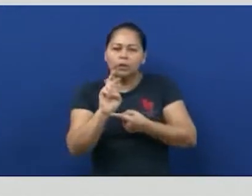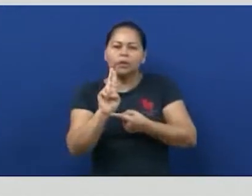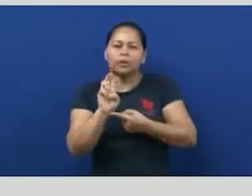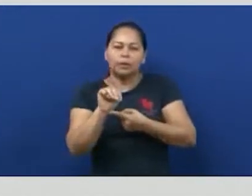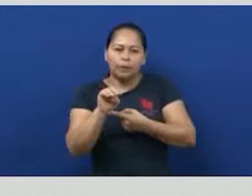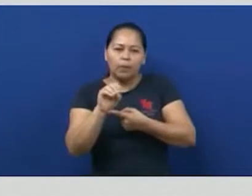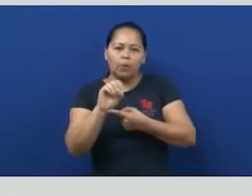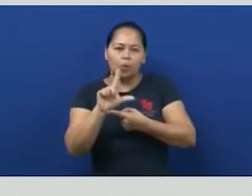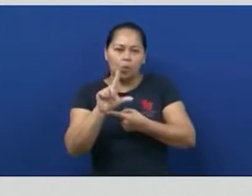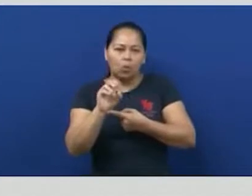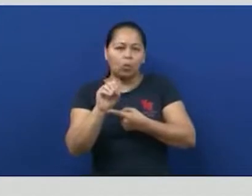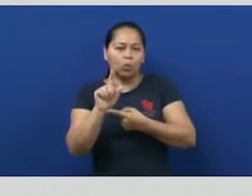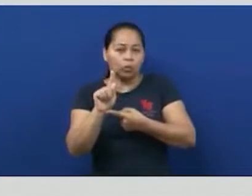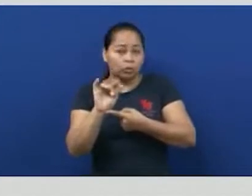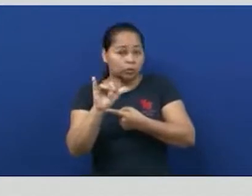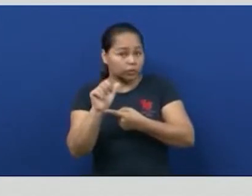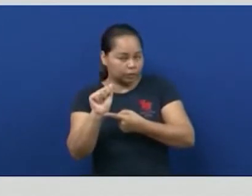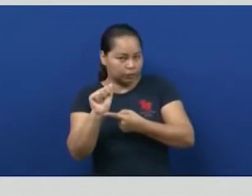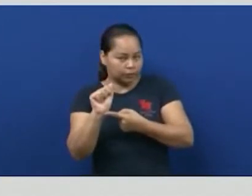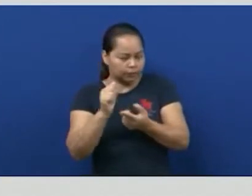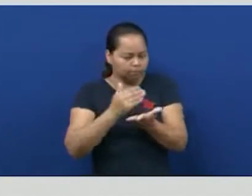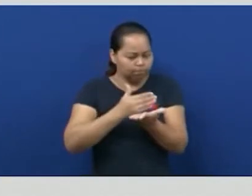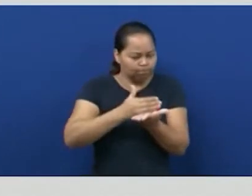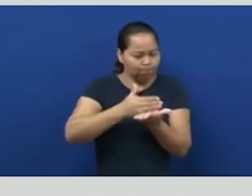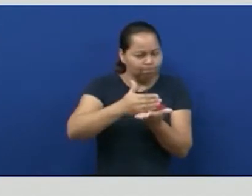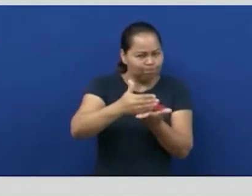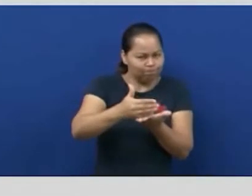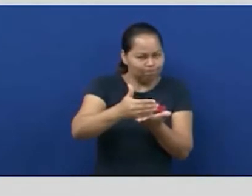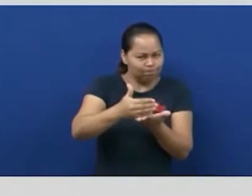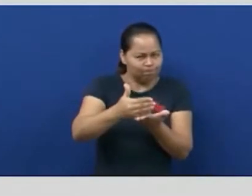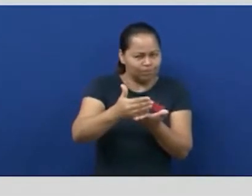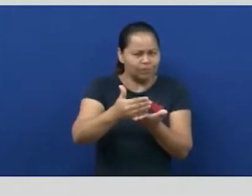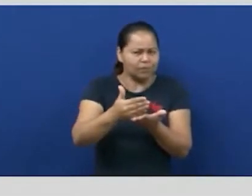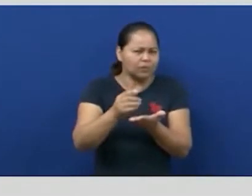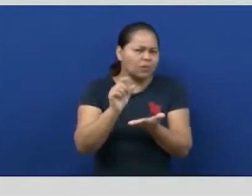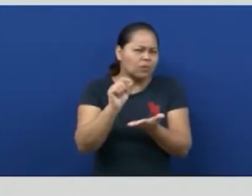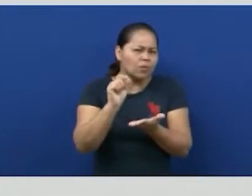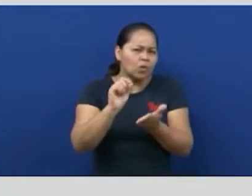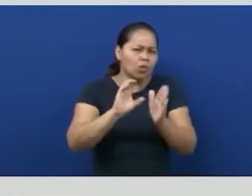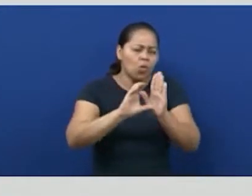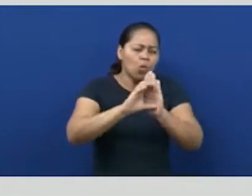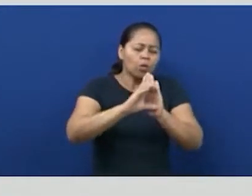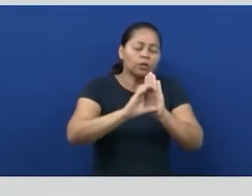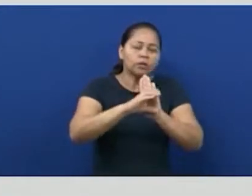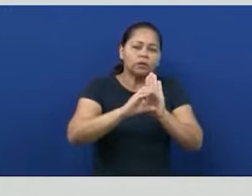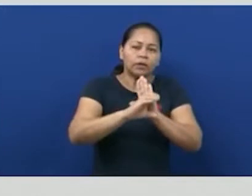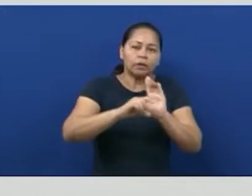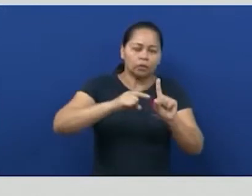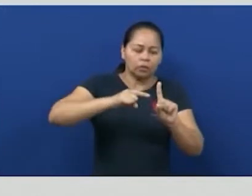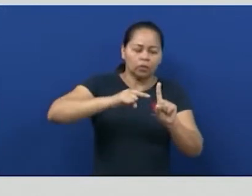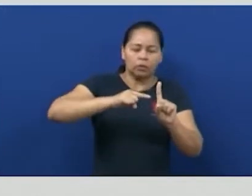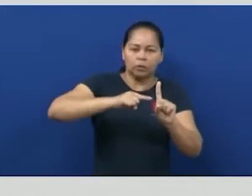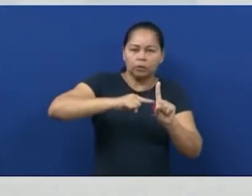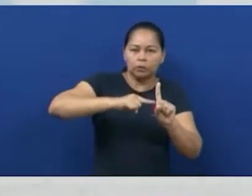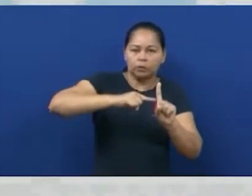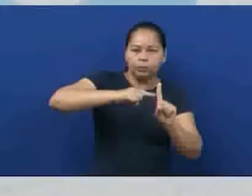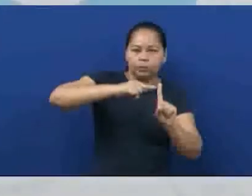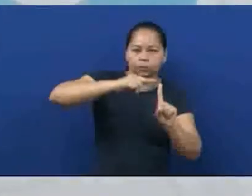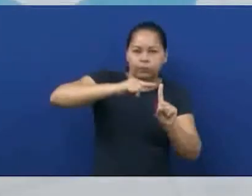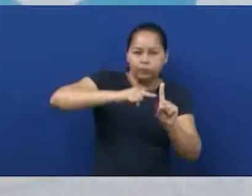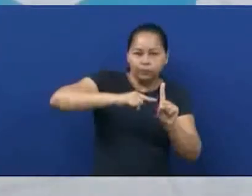Tá? Vamos começar primeiro o que é temperatura. A temperatura, ela